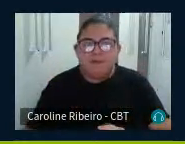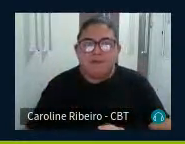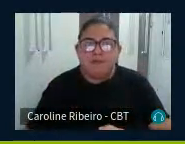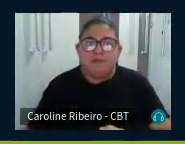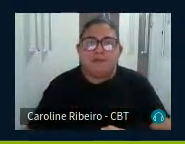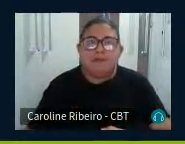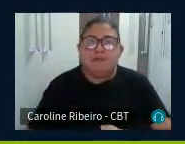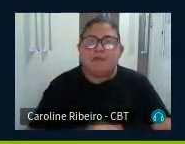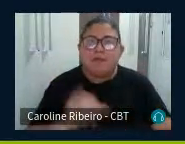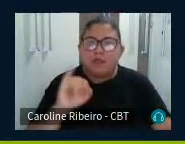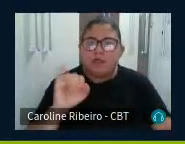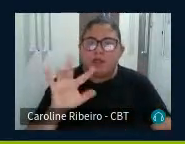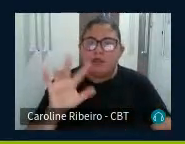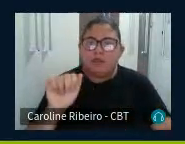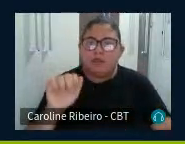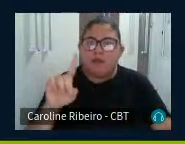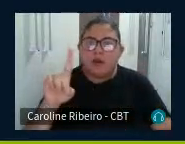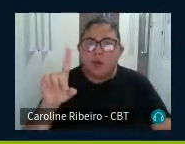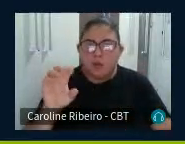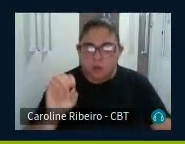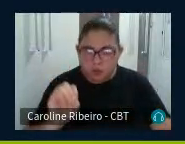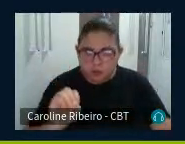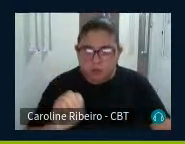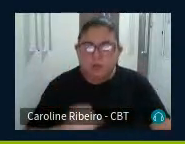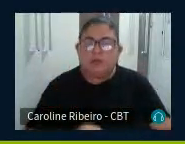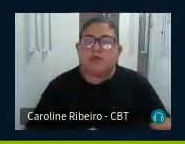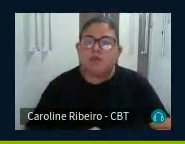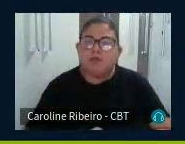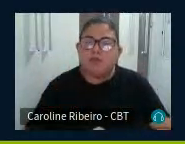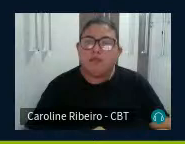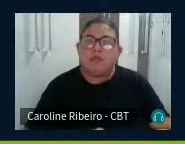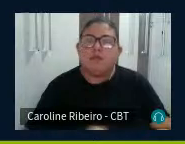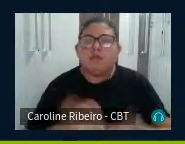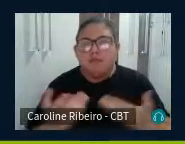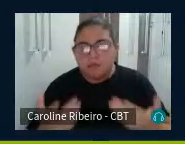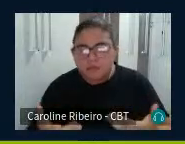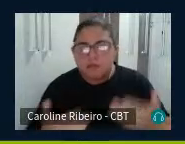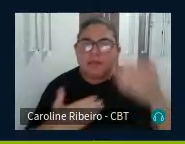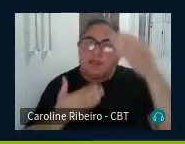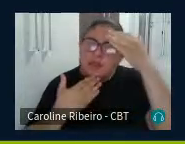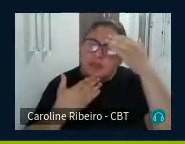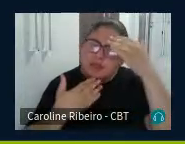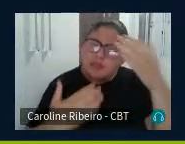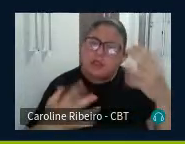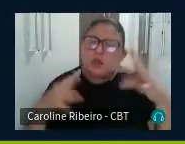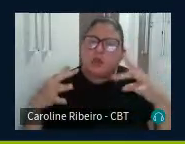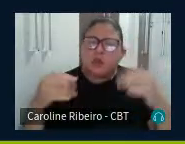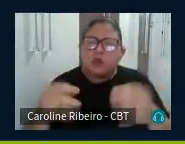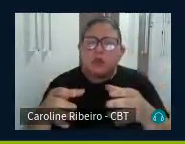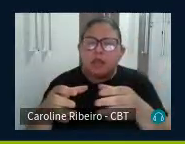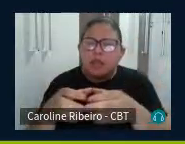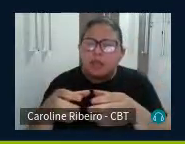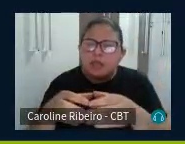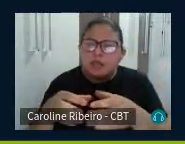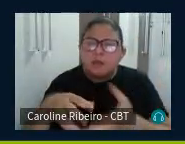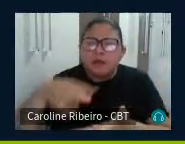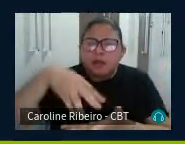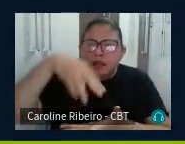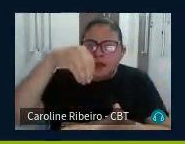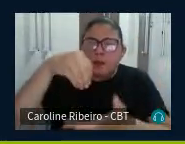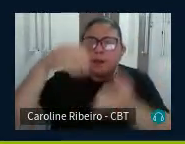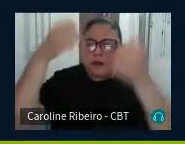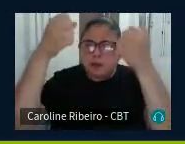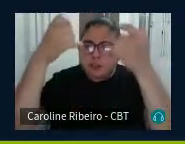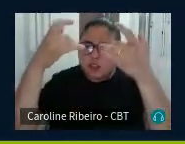Boa tarde a todos. Quero de antemão agradecer a toda a equipe do NAPNE que vai proferir